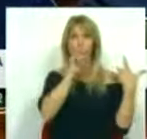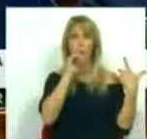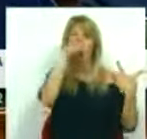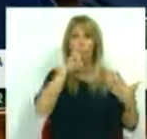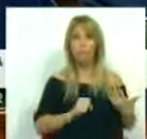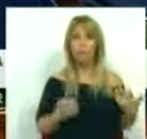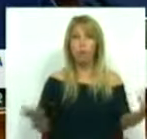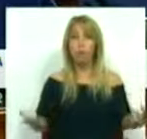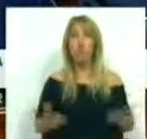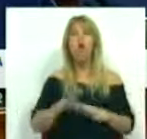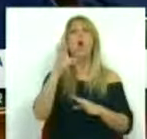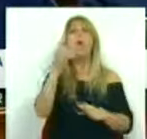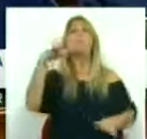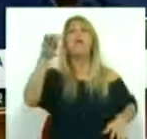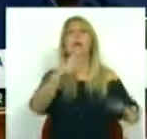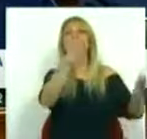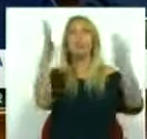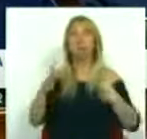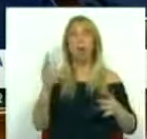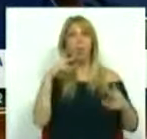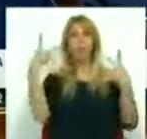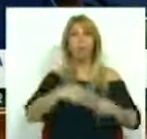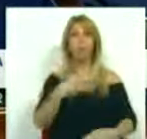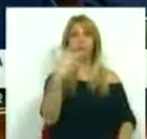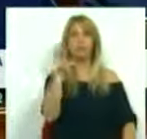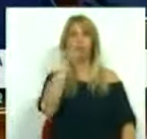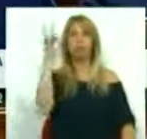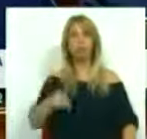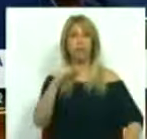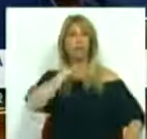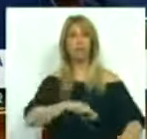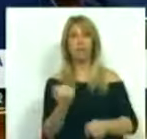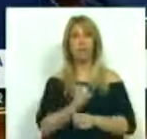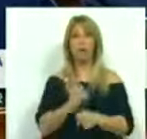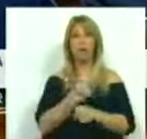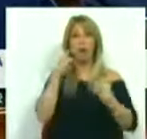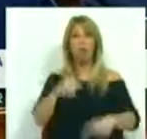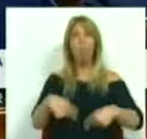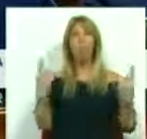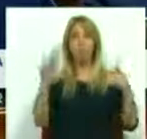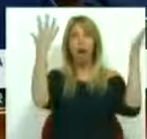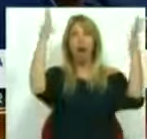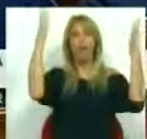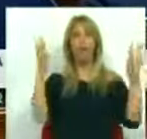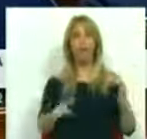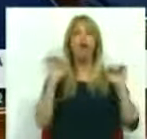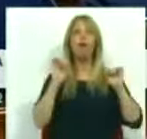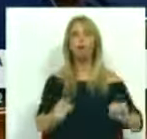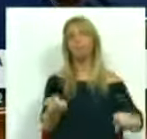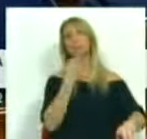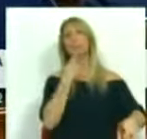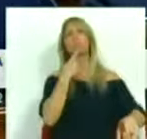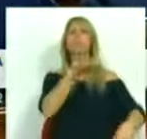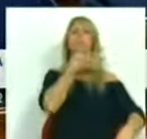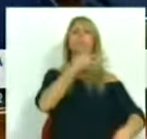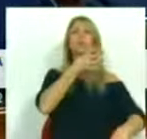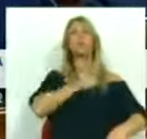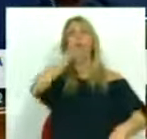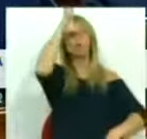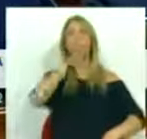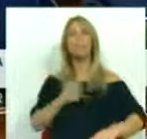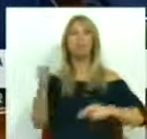o PS quando cortaram 5% do vencimento dos funcionários públicos? A aplaudir efusivamente os discursos calorosos do Sr. Ministro das